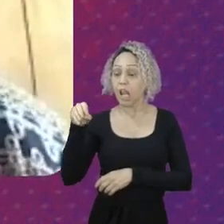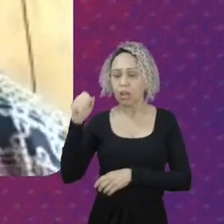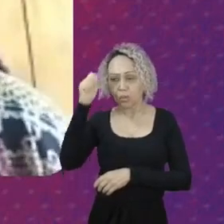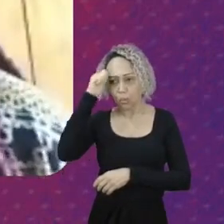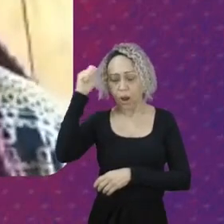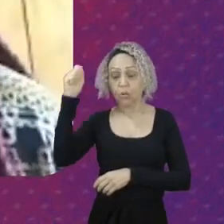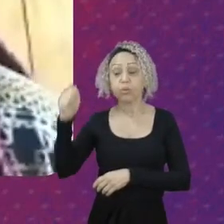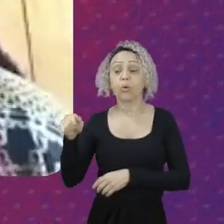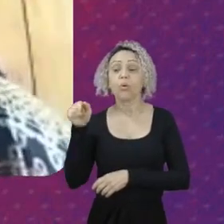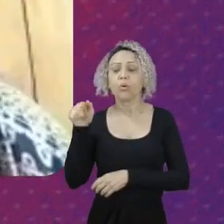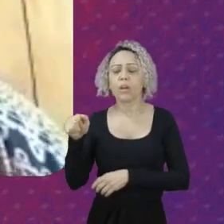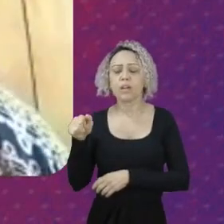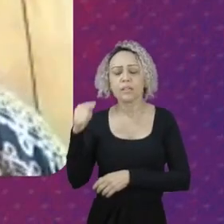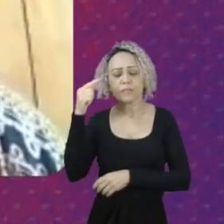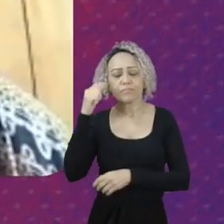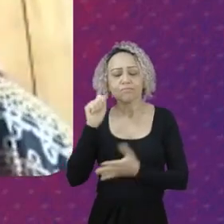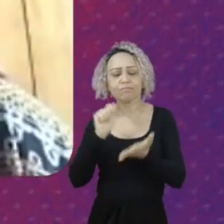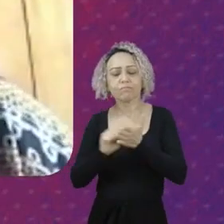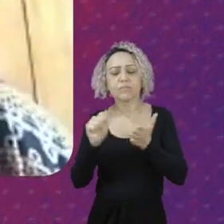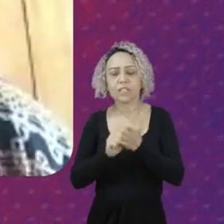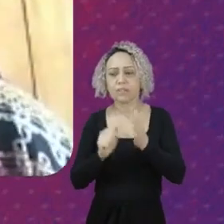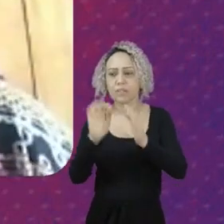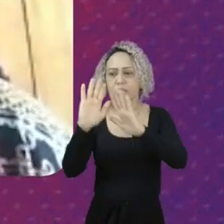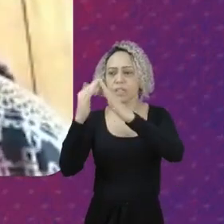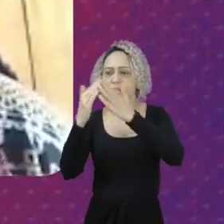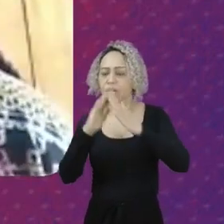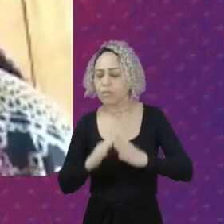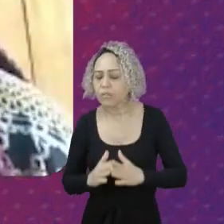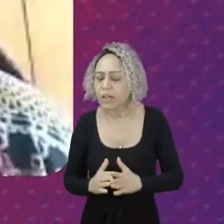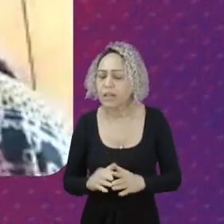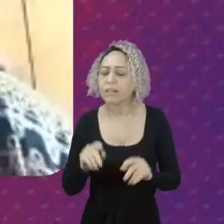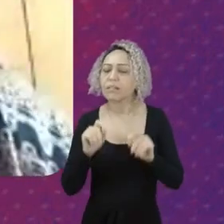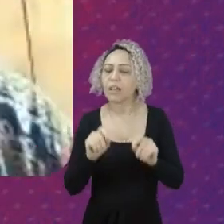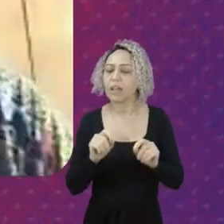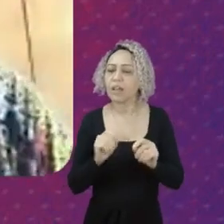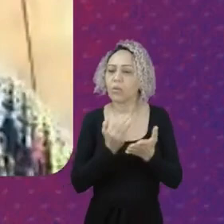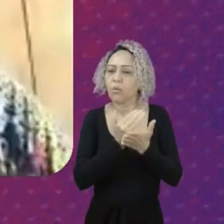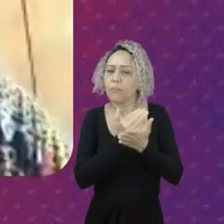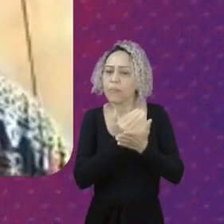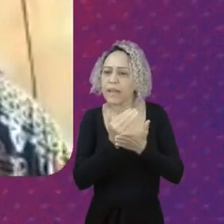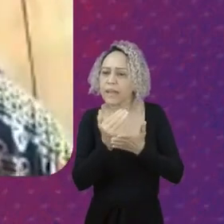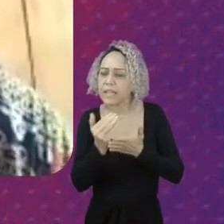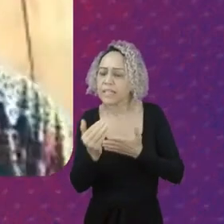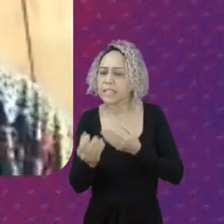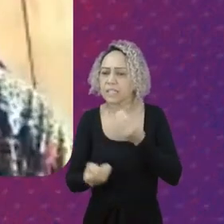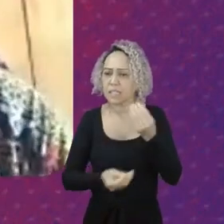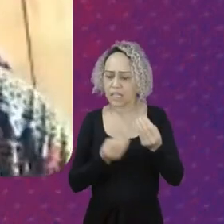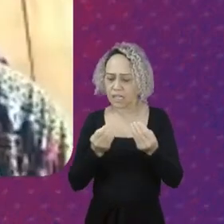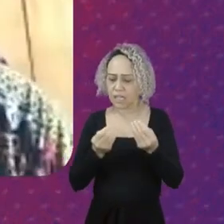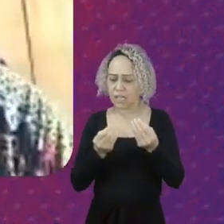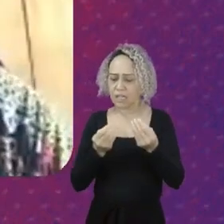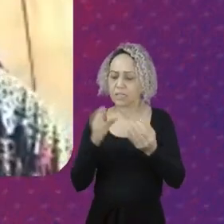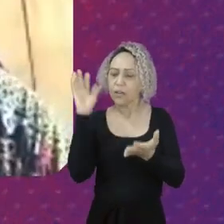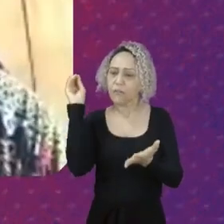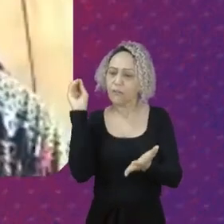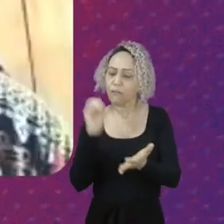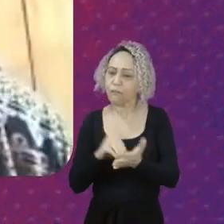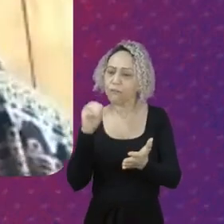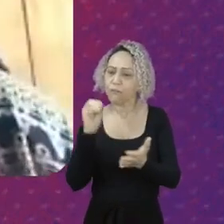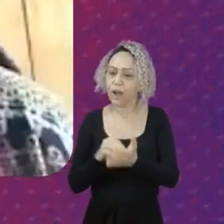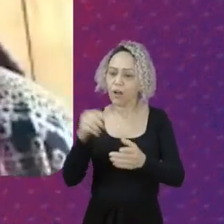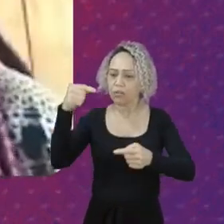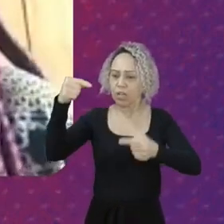da autoconstrução, da alternativa à ausência de uma política de